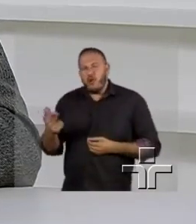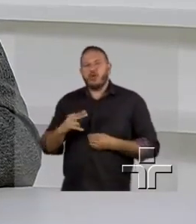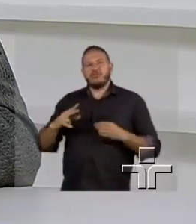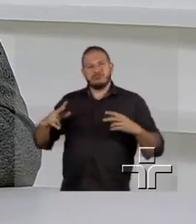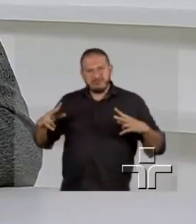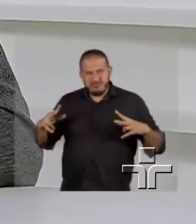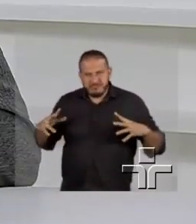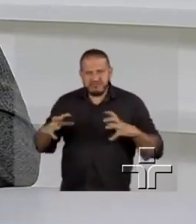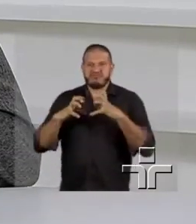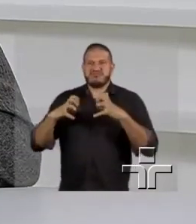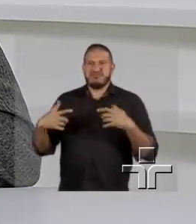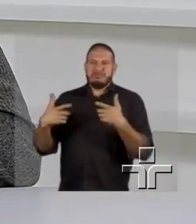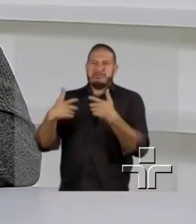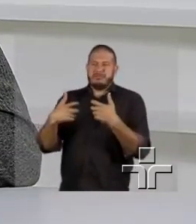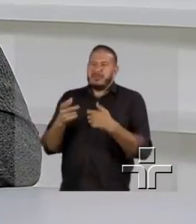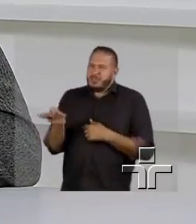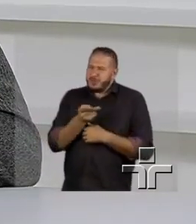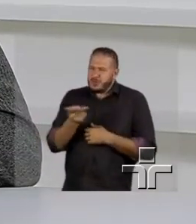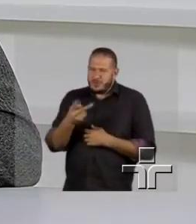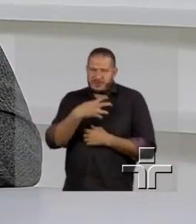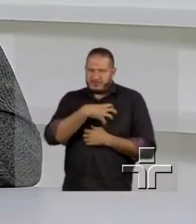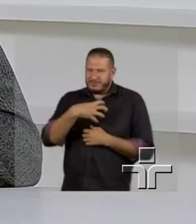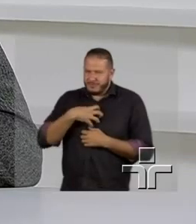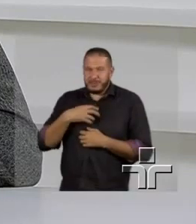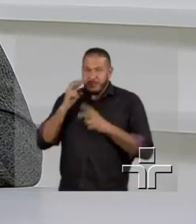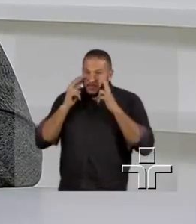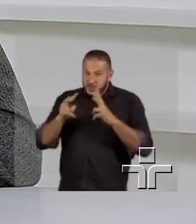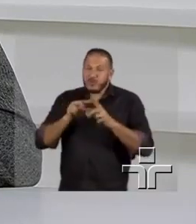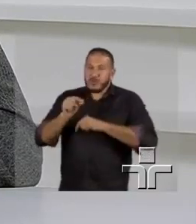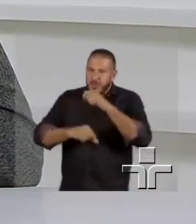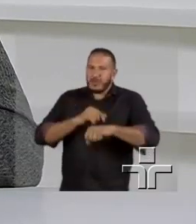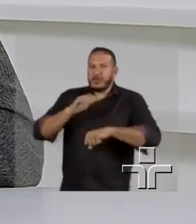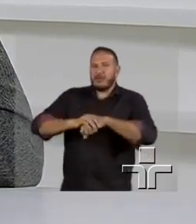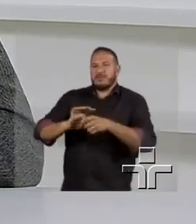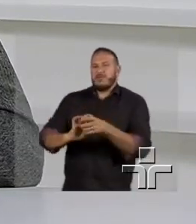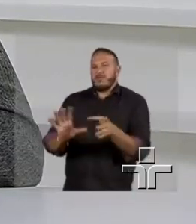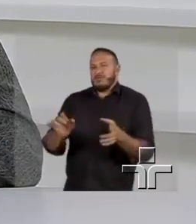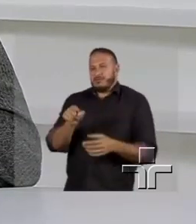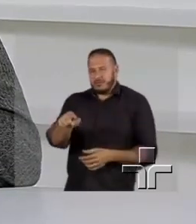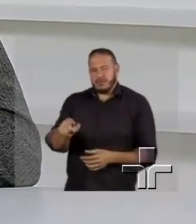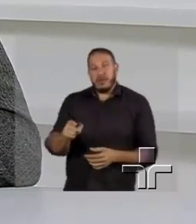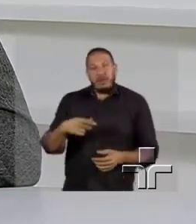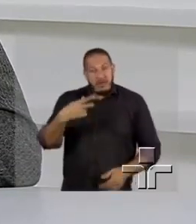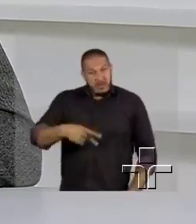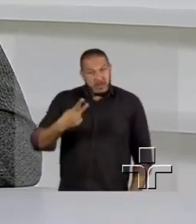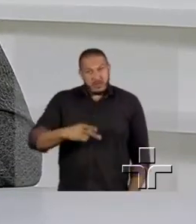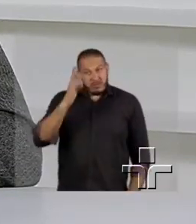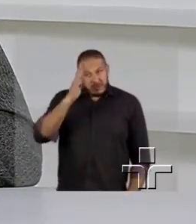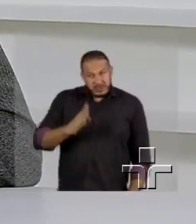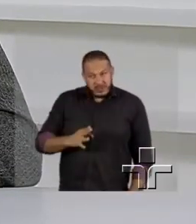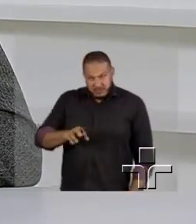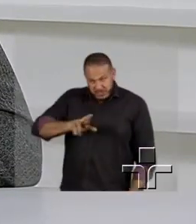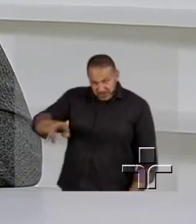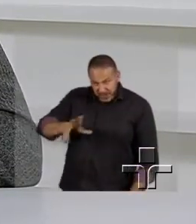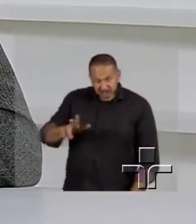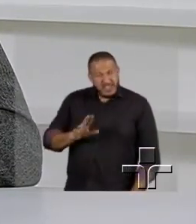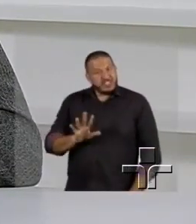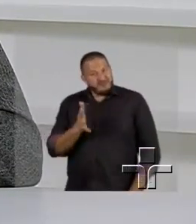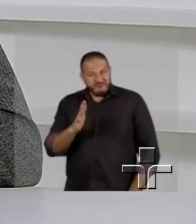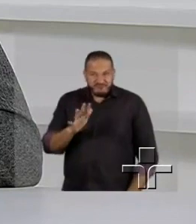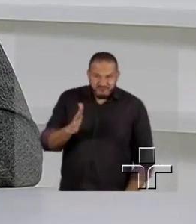têm perfeita noção das consequências. Se tiver que corrigir, corrige. Se tiver que julgar, julga. E que faça uma coisa de maneira transparente